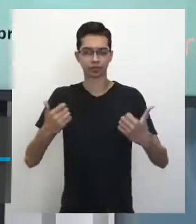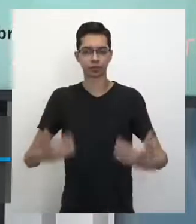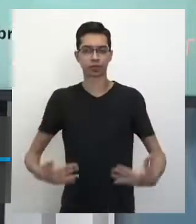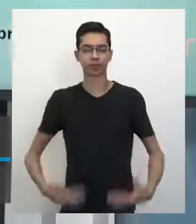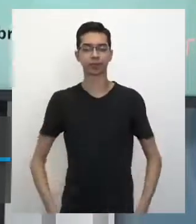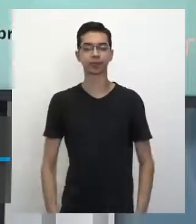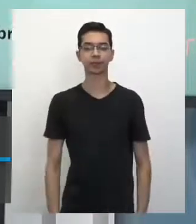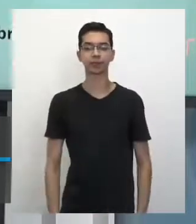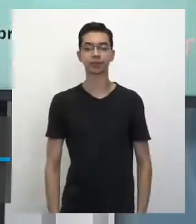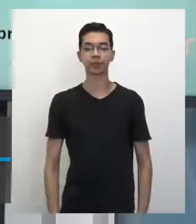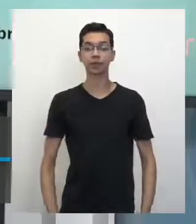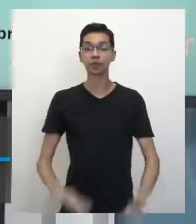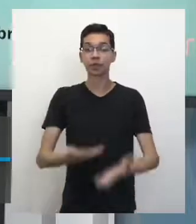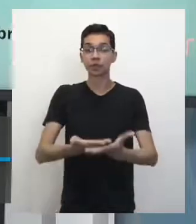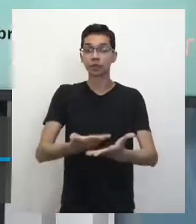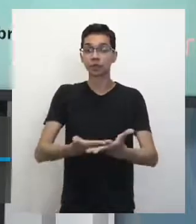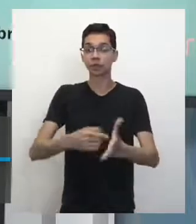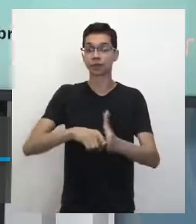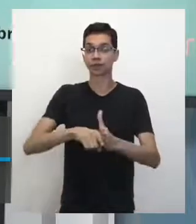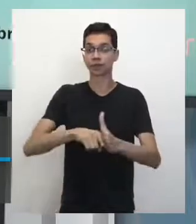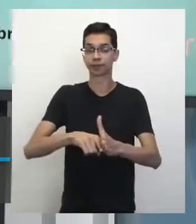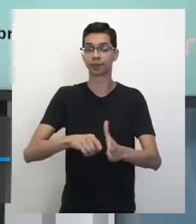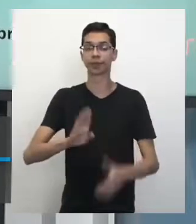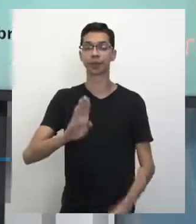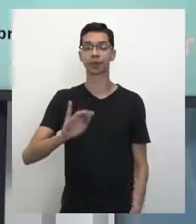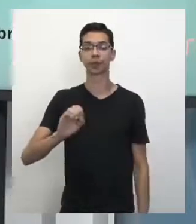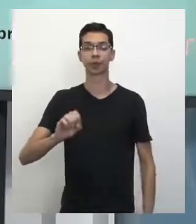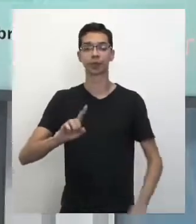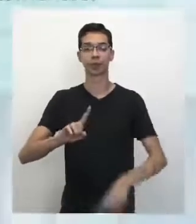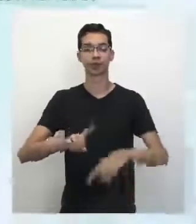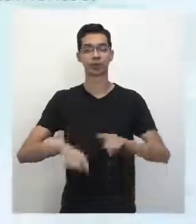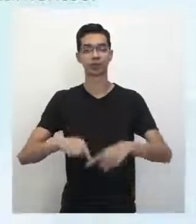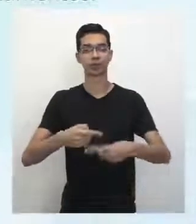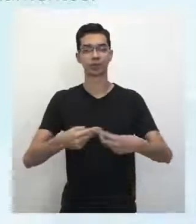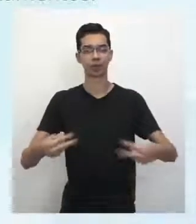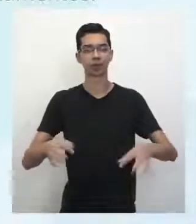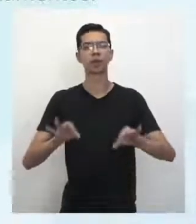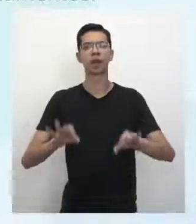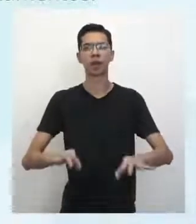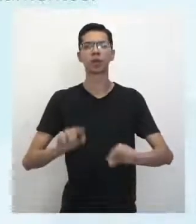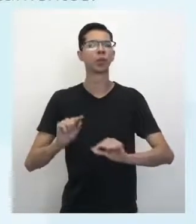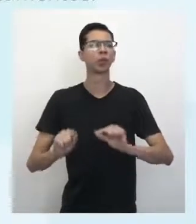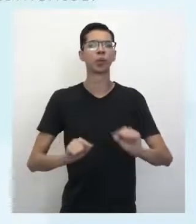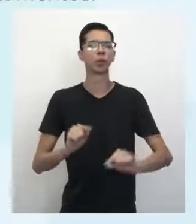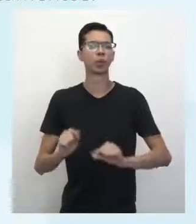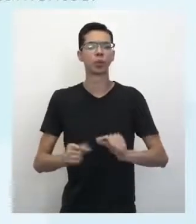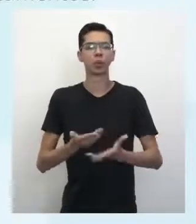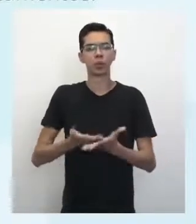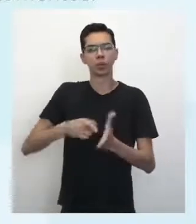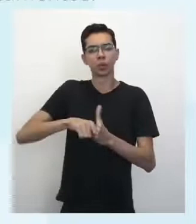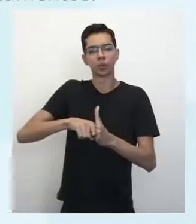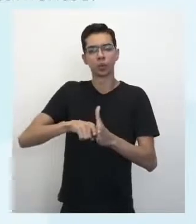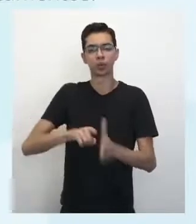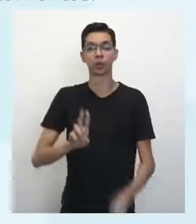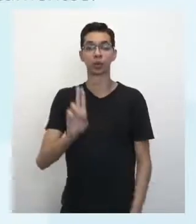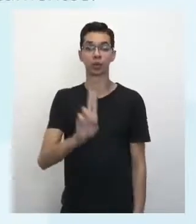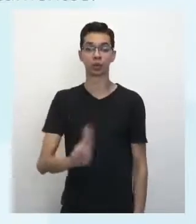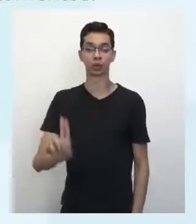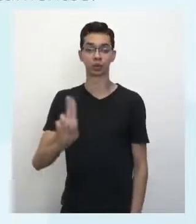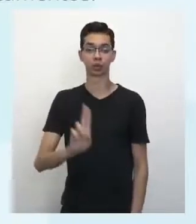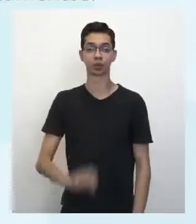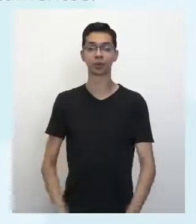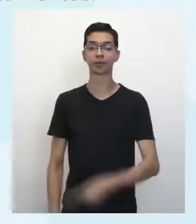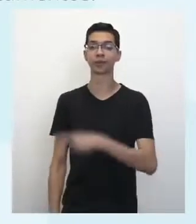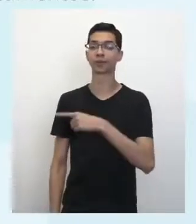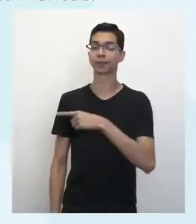um estudo que foi feito com biomateriais, e esse estudo foi justamente utilizando aí as meninges, né, que é uma barreira